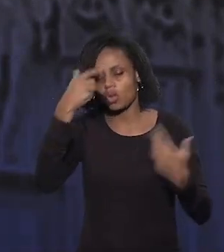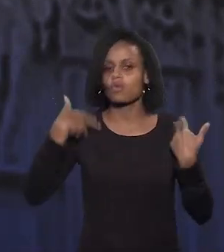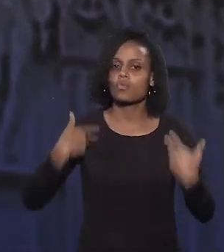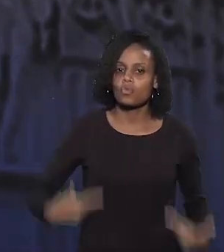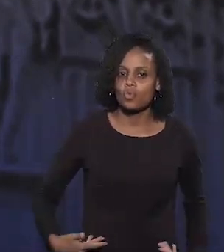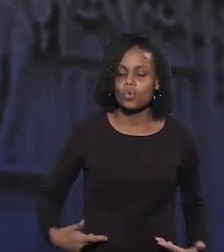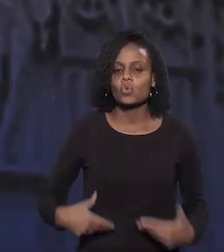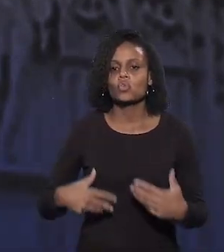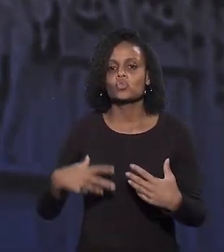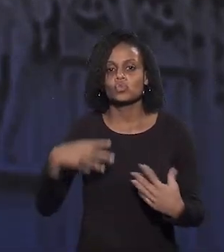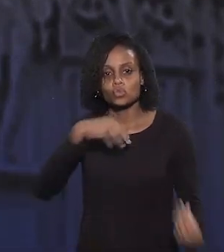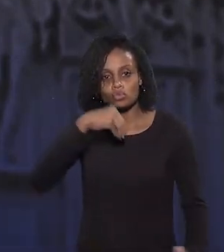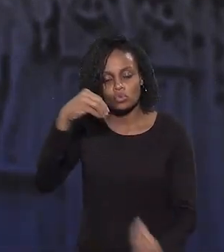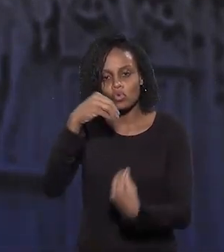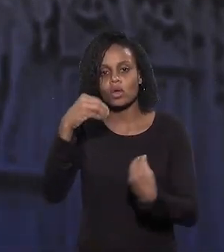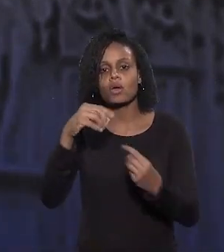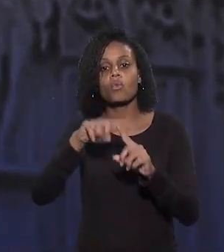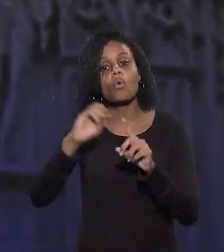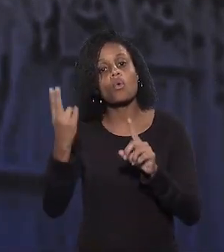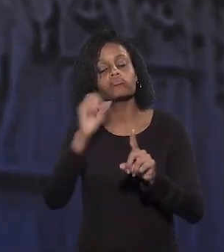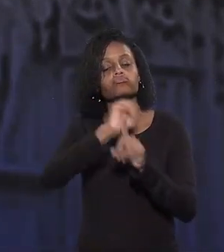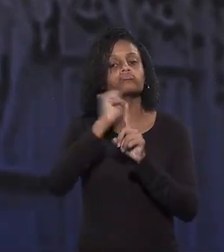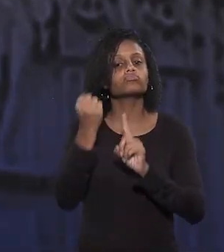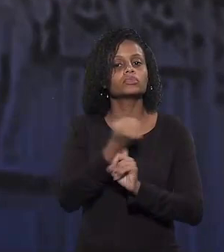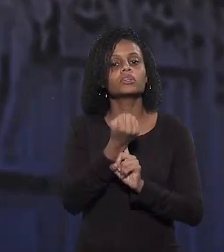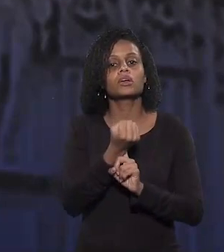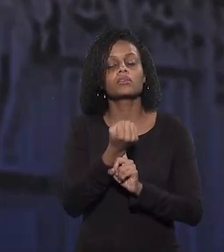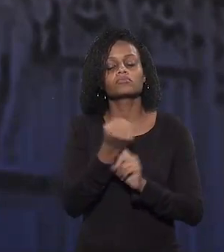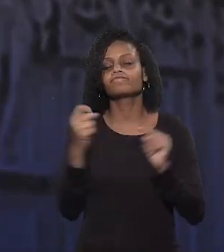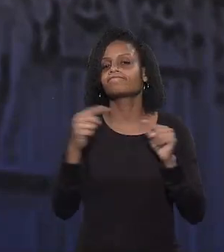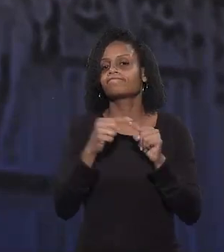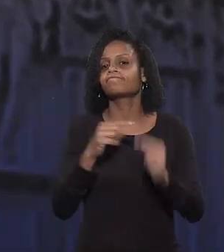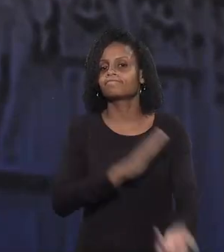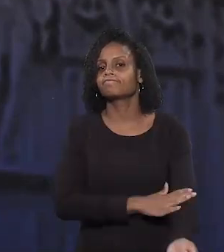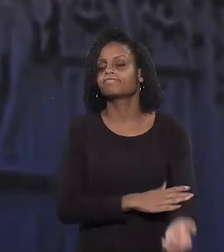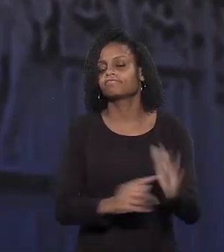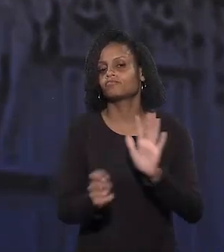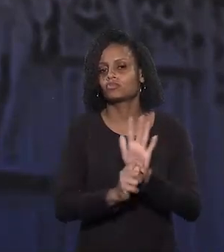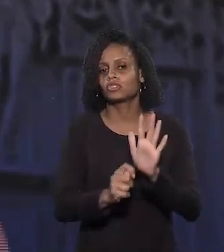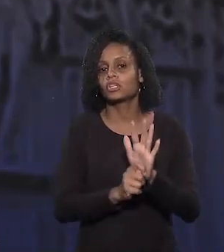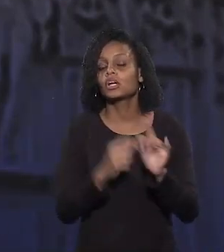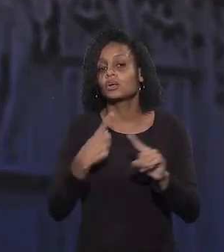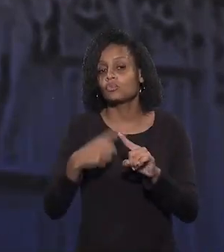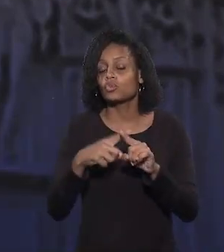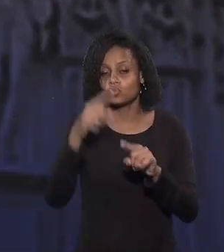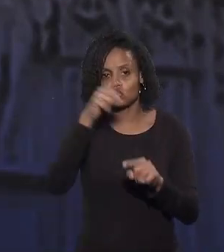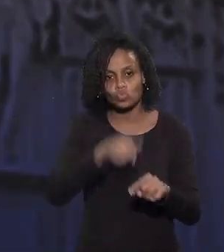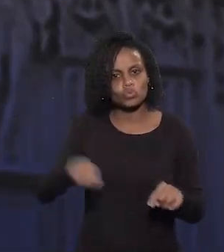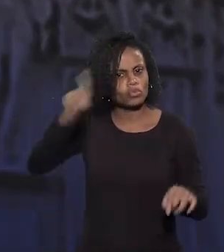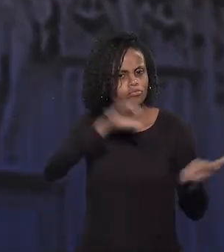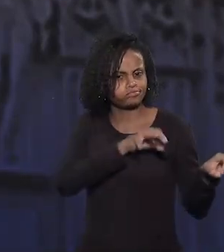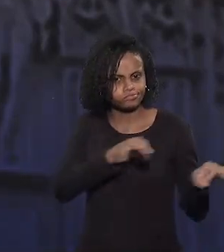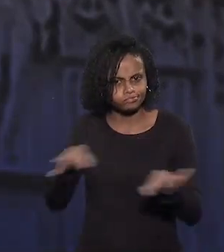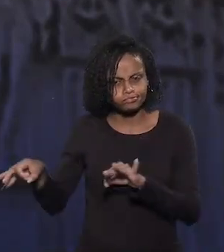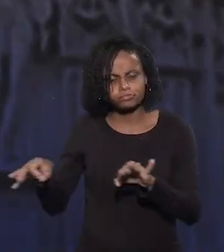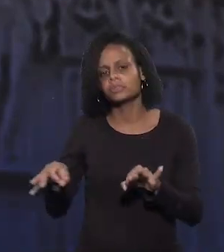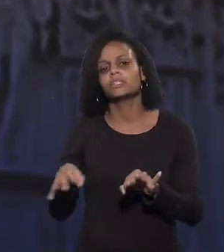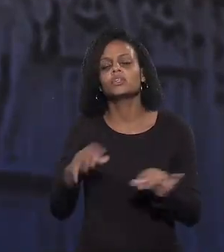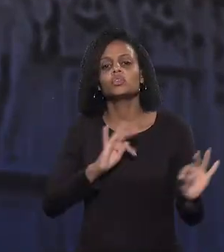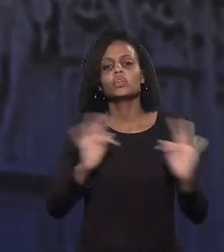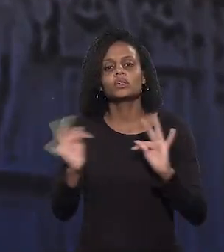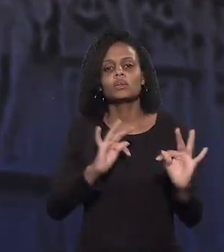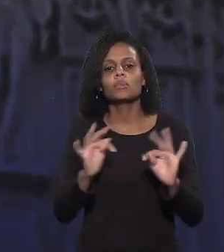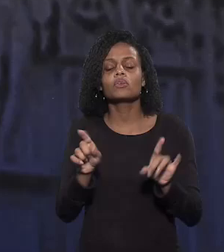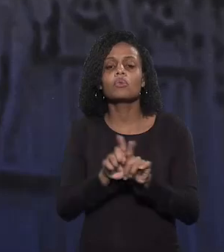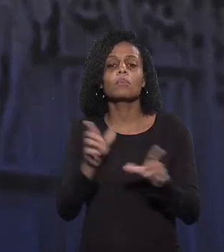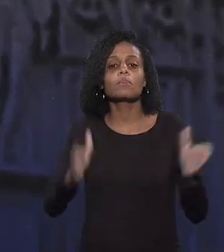problema biológico ou algum problema na área espiritual. Então, por isso, o ciclo tem que ser intenso no